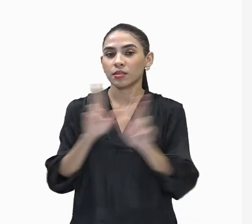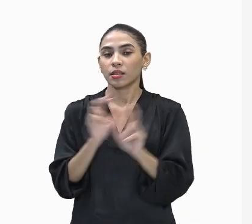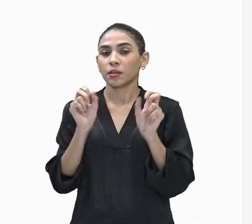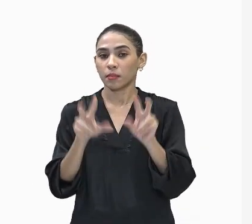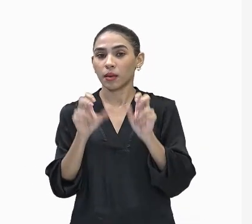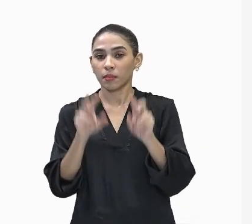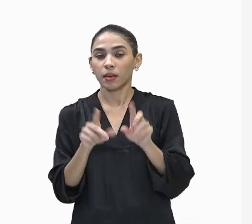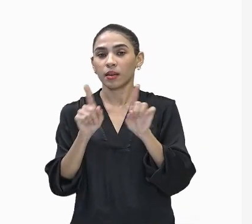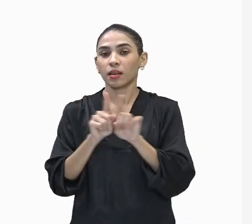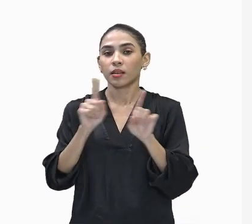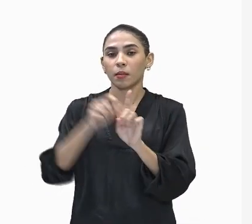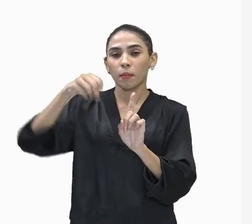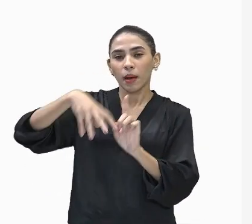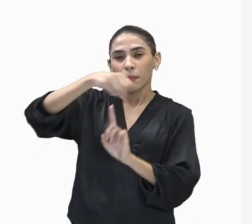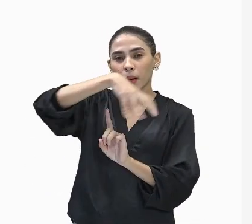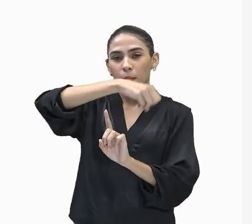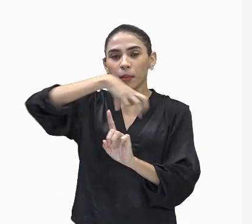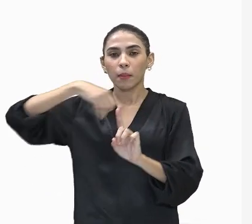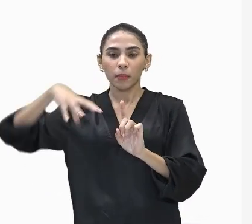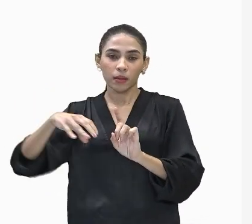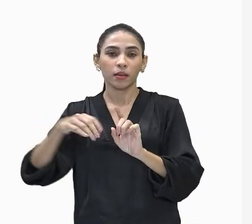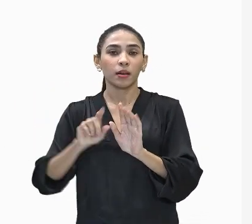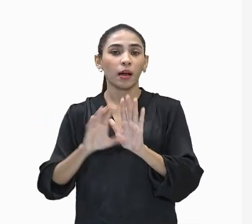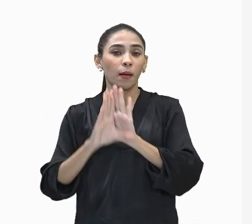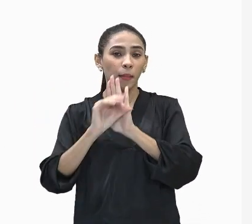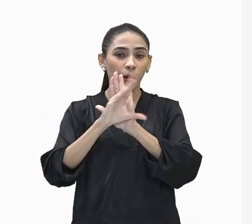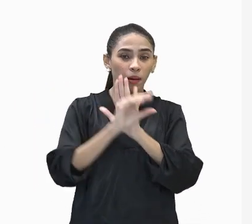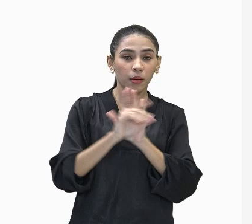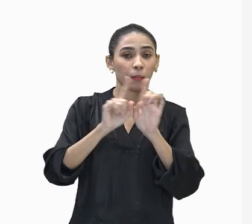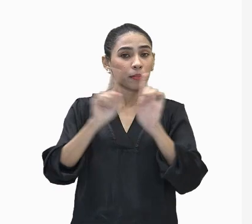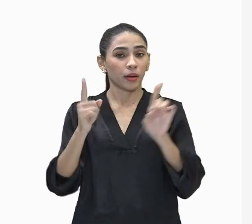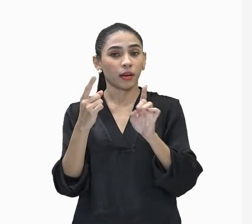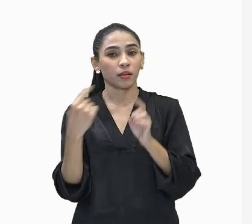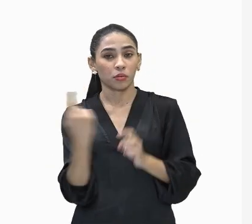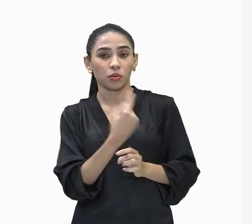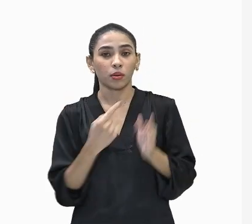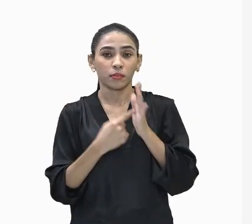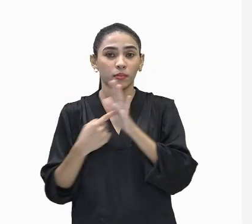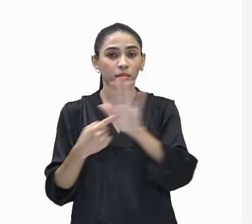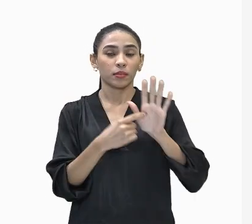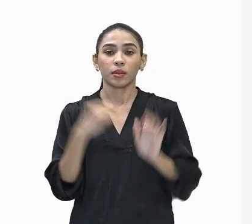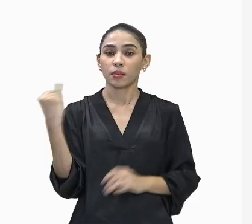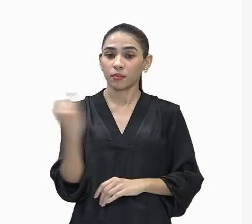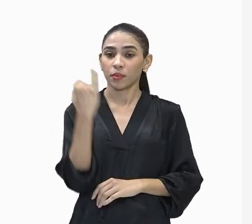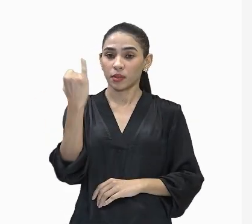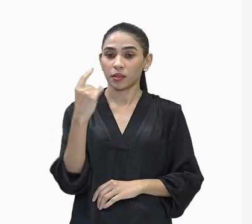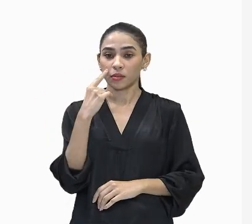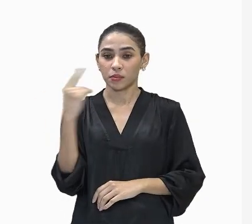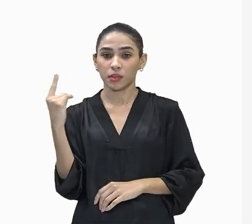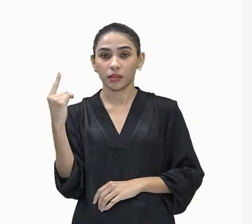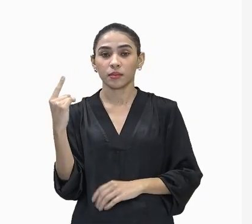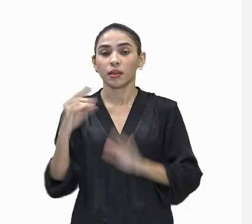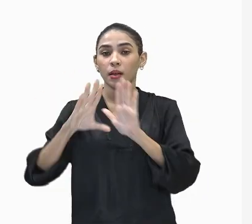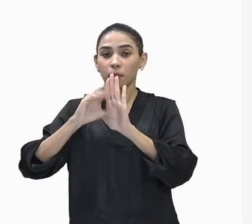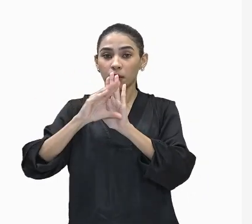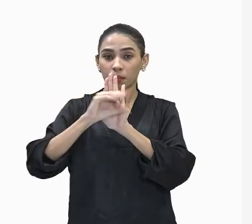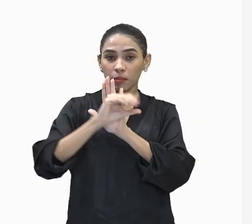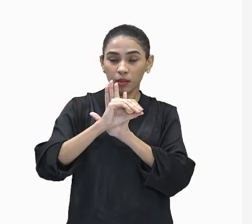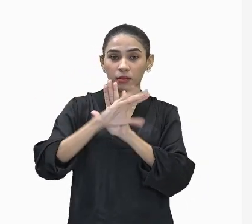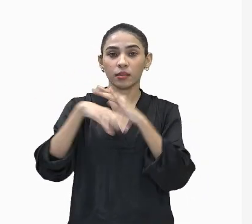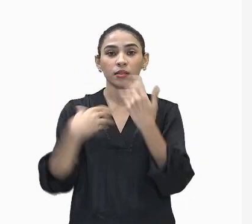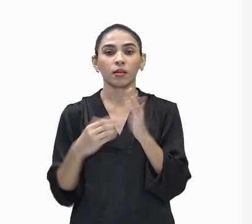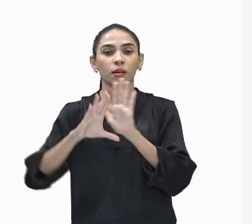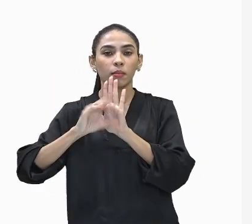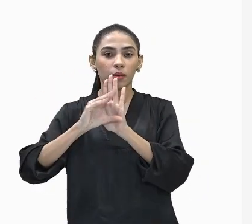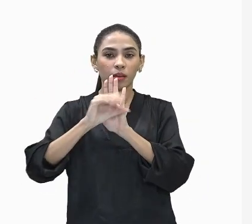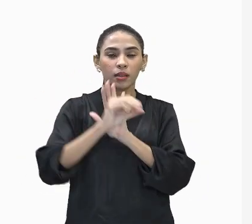fungos a vírus mas a gente trouxe também aqui a importância das bactérias né Então as bactérias